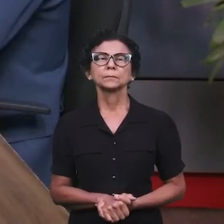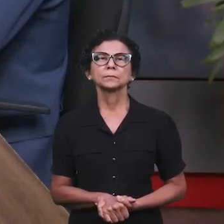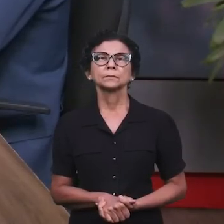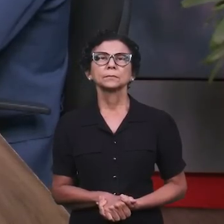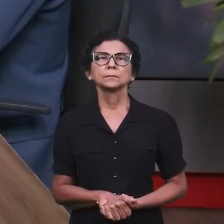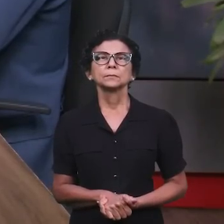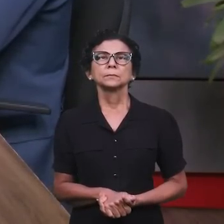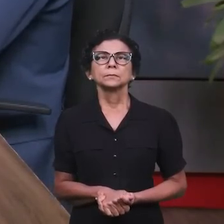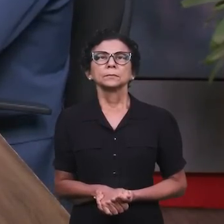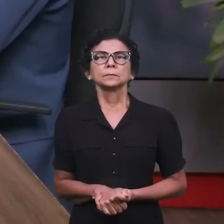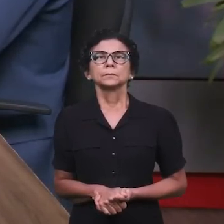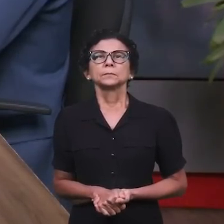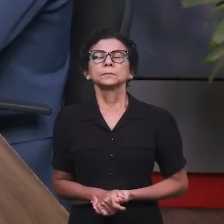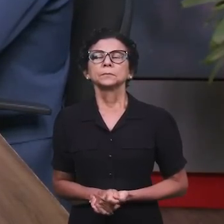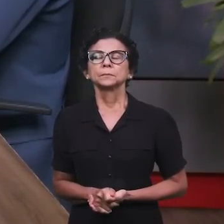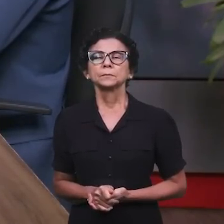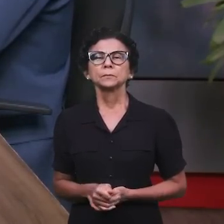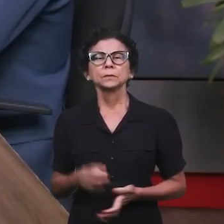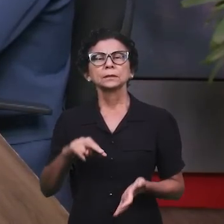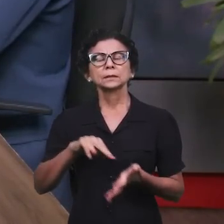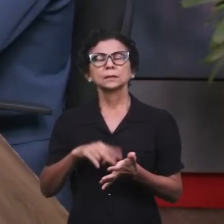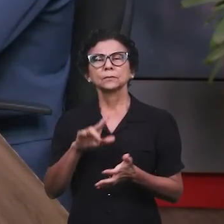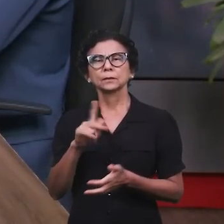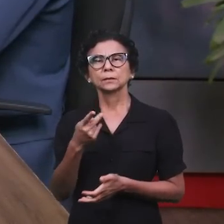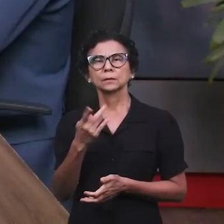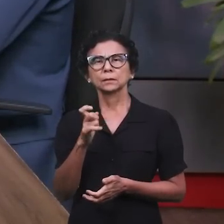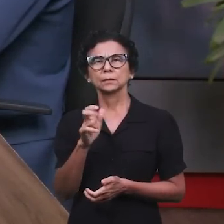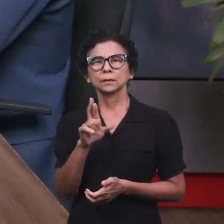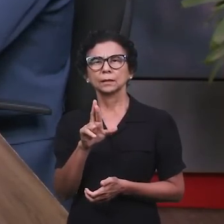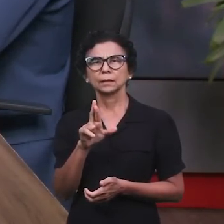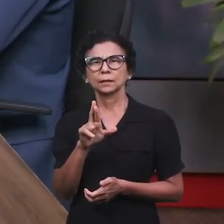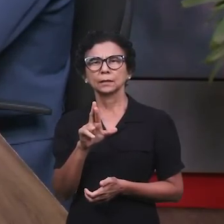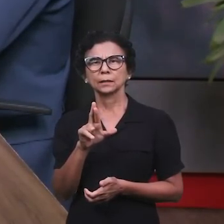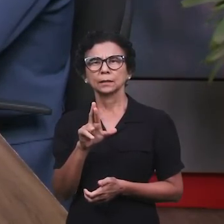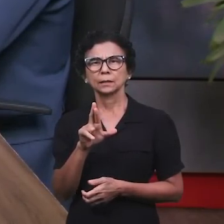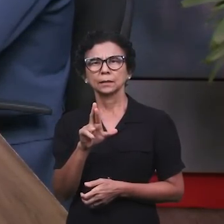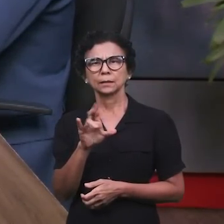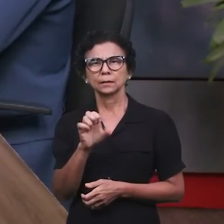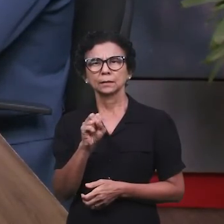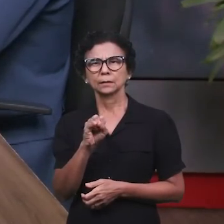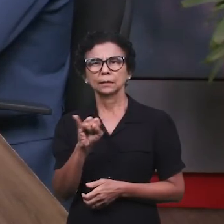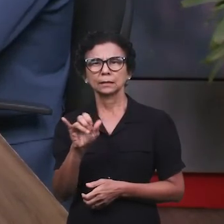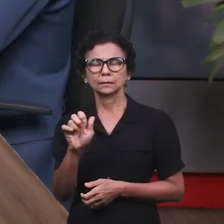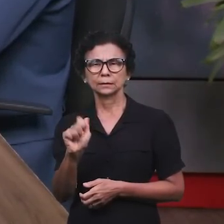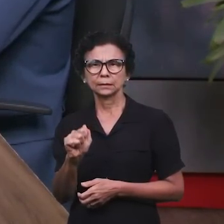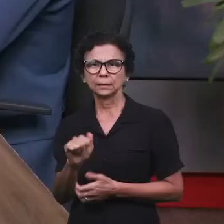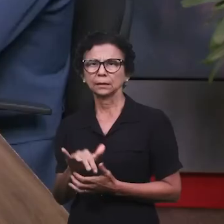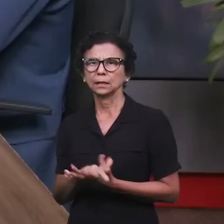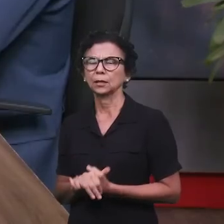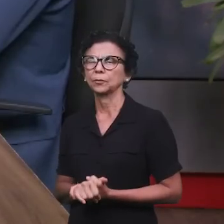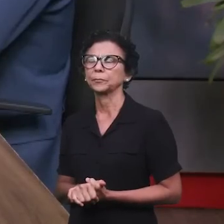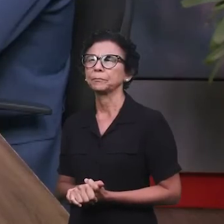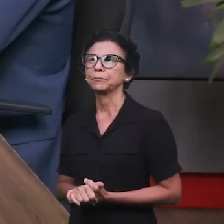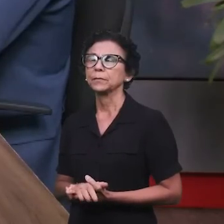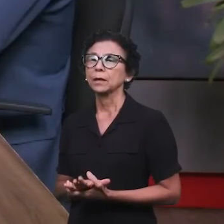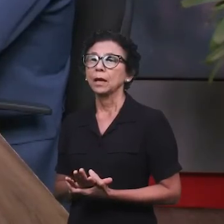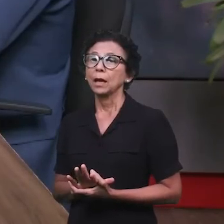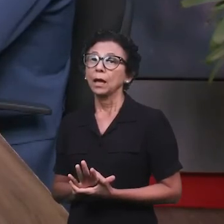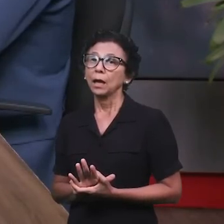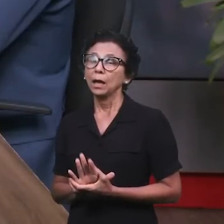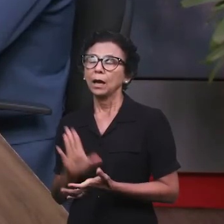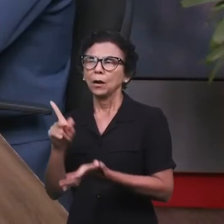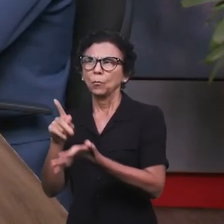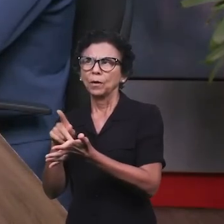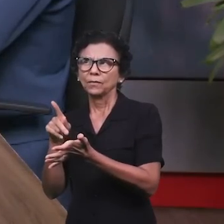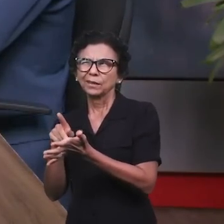Perfeitamente. Heresia é o desvio da verdade. Heresia é